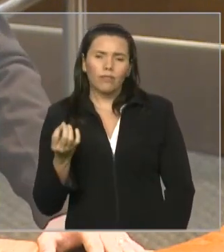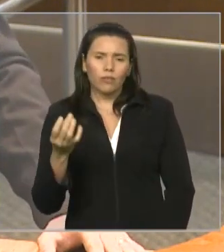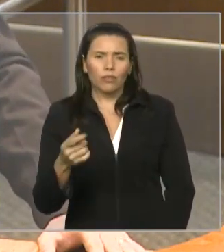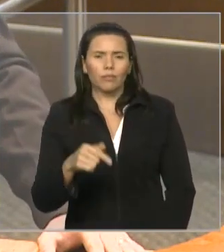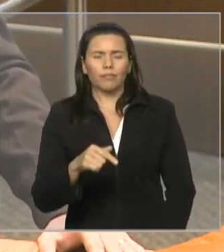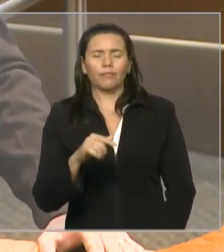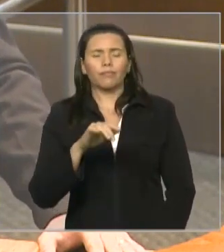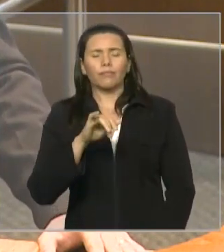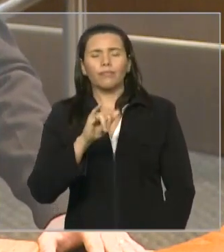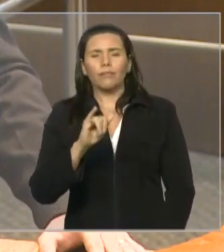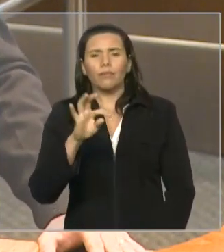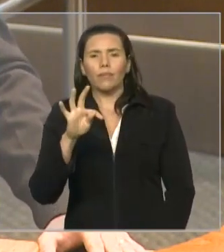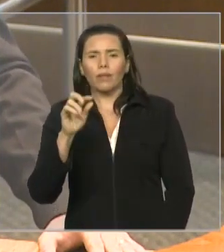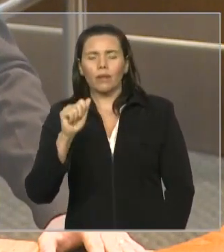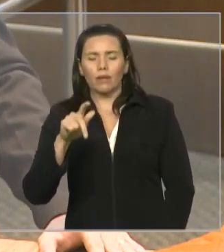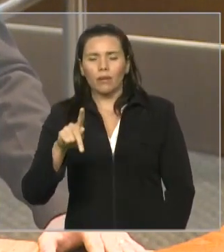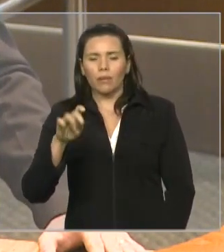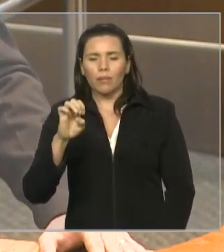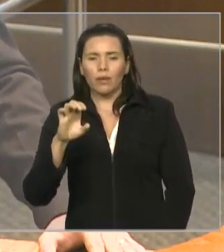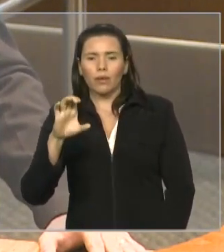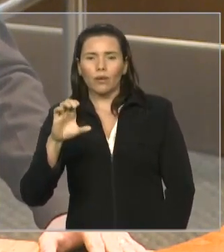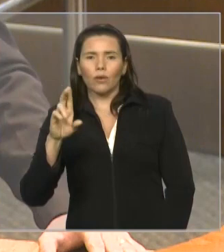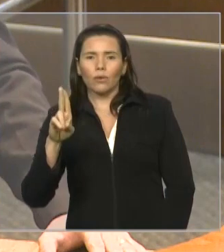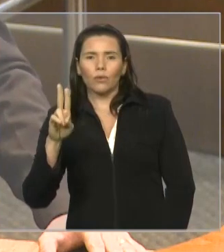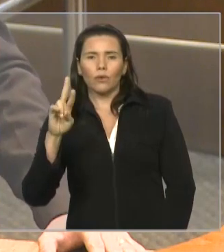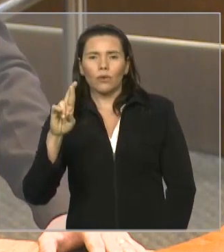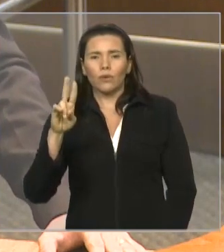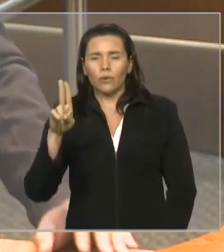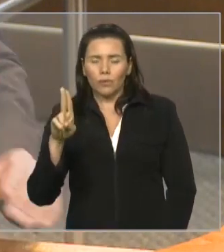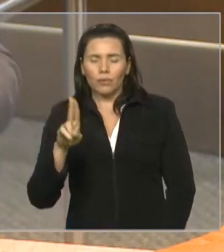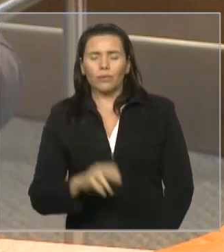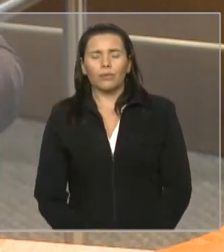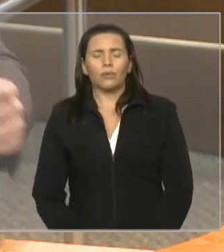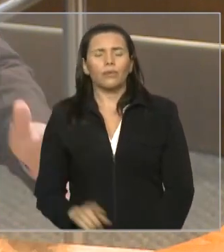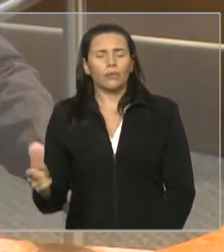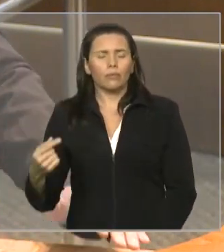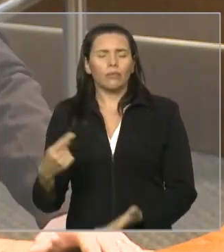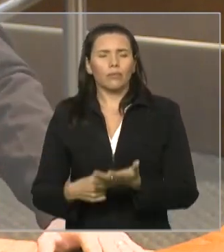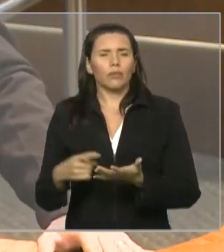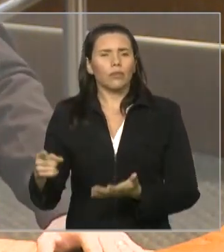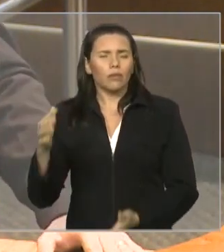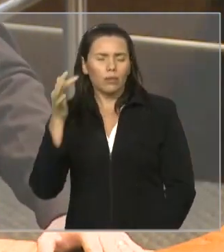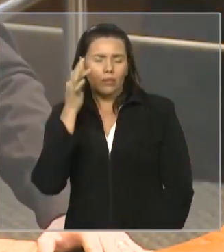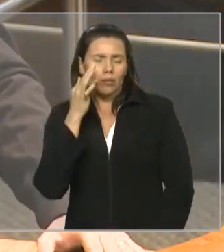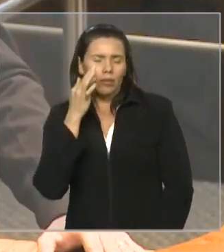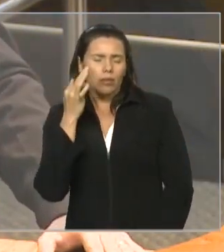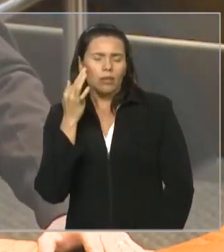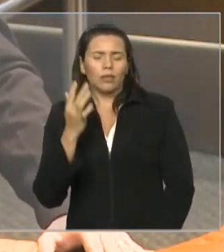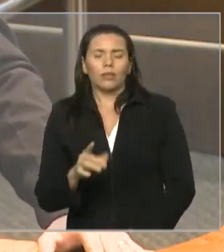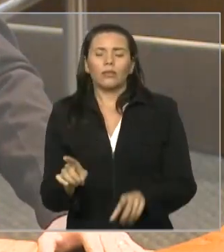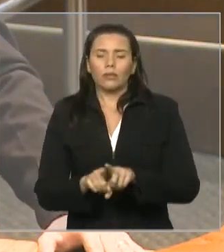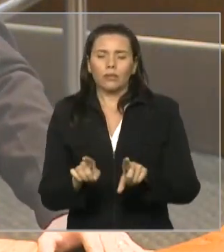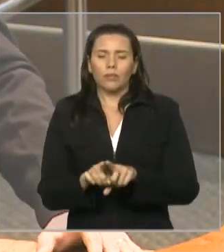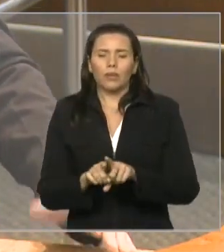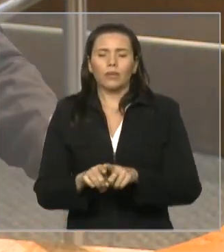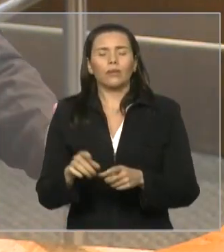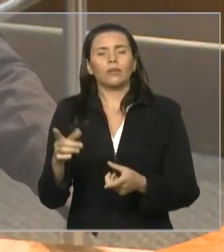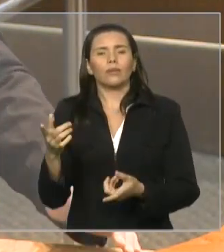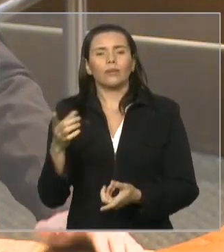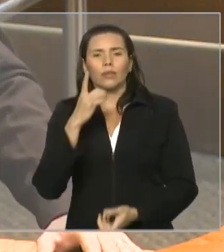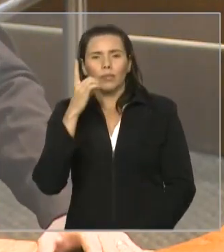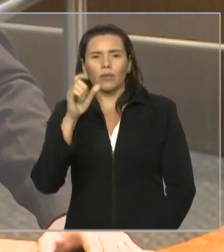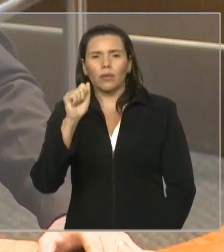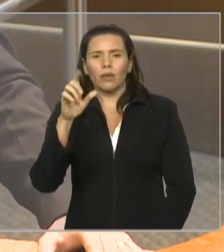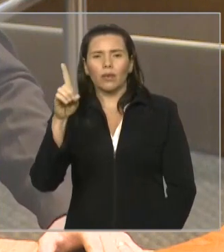muito incrível e bonita com o governador do Estado, o deputado Adelmo Soares fez parte, secretário